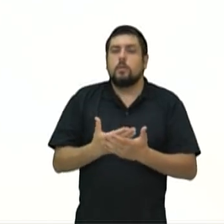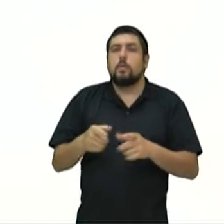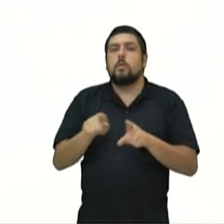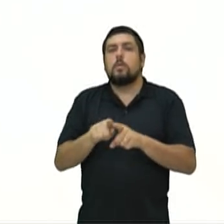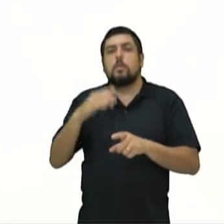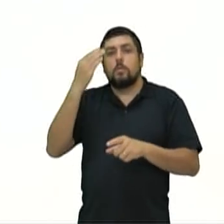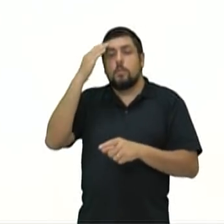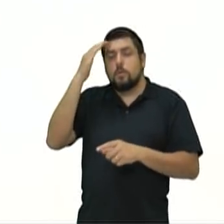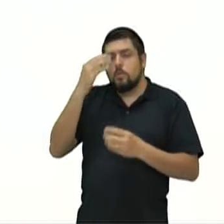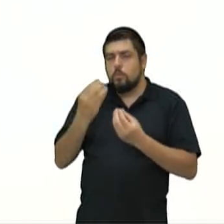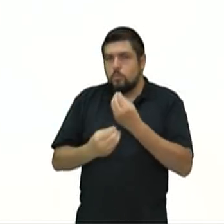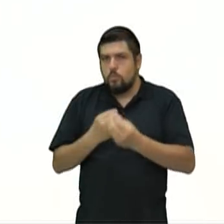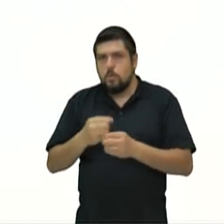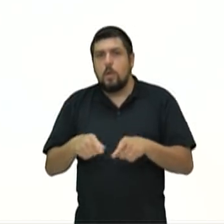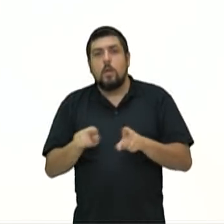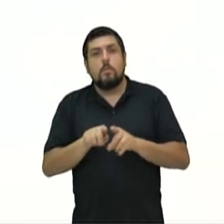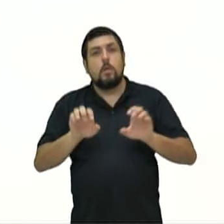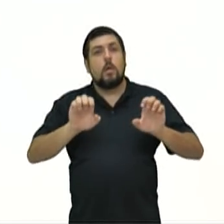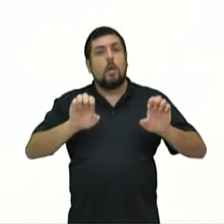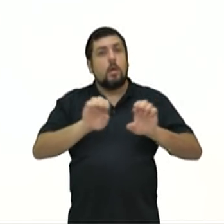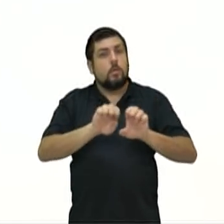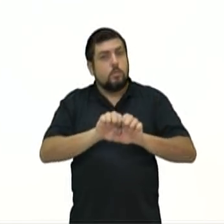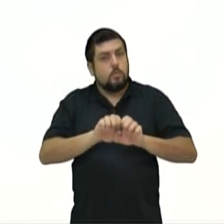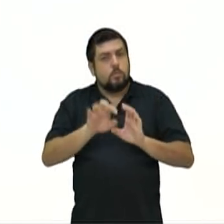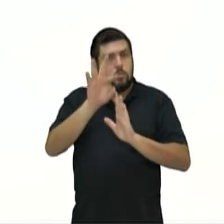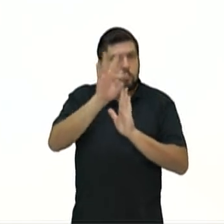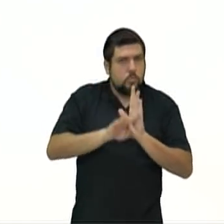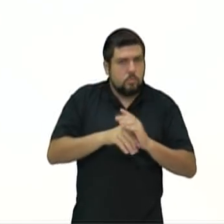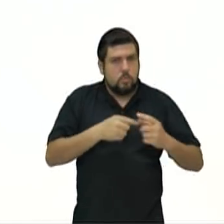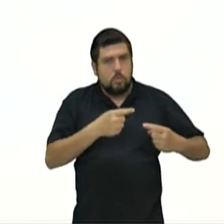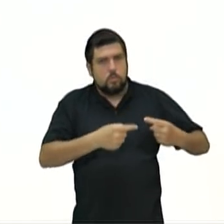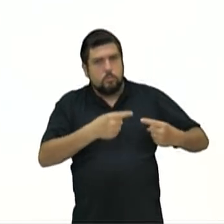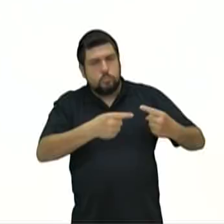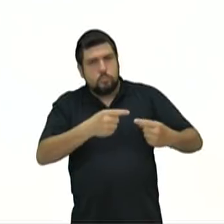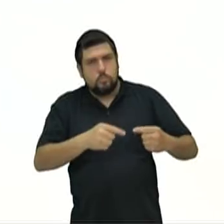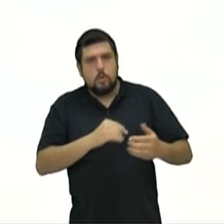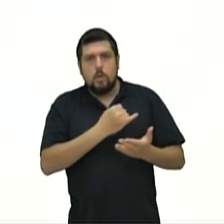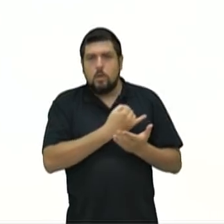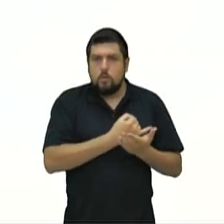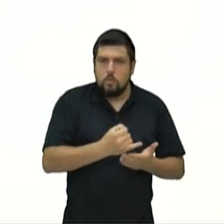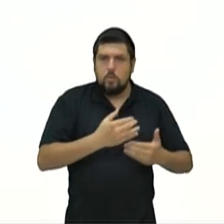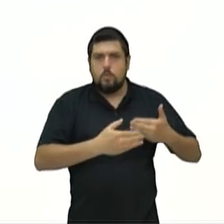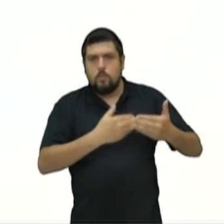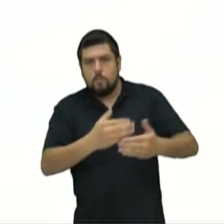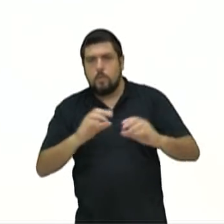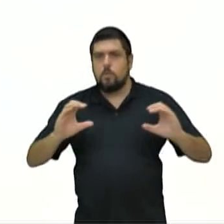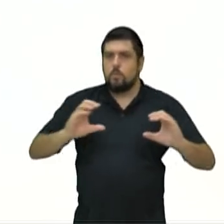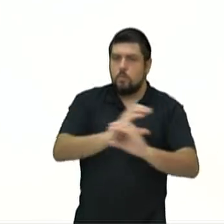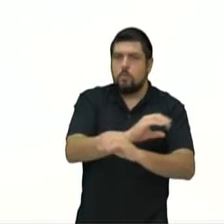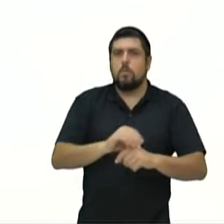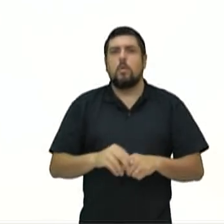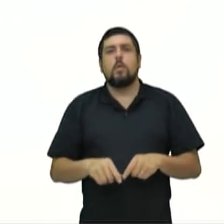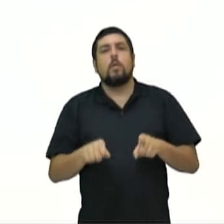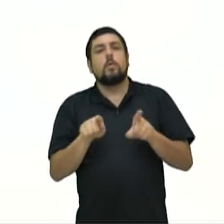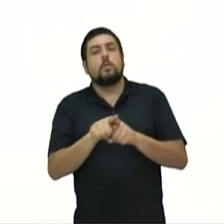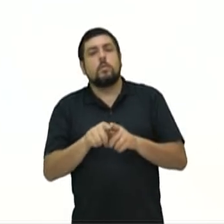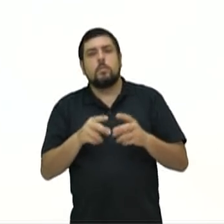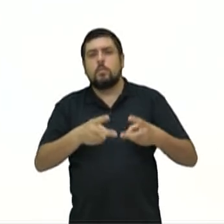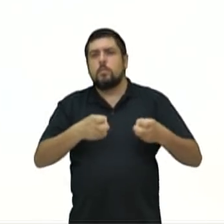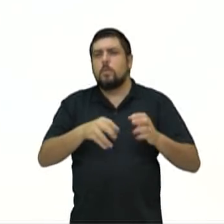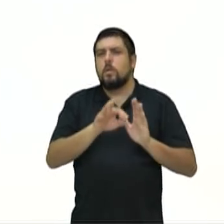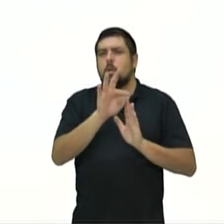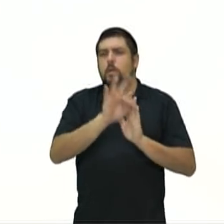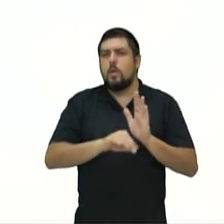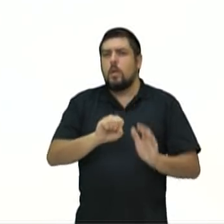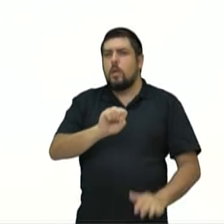dele, identificamos a estrutura do texto dissertativo argumentativo, introdução, desenvolvimento e conclusão, identificamos a tese e os